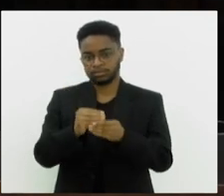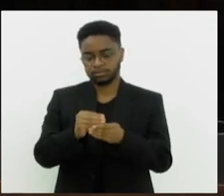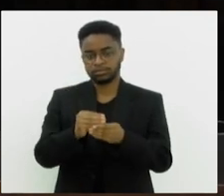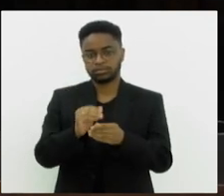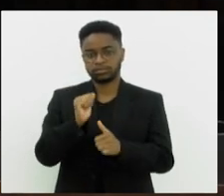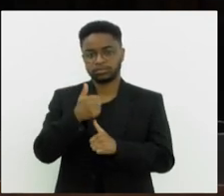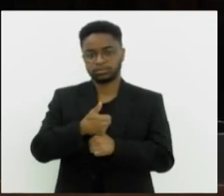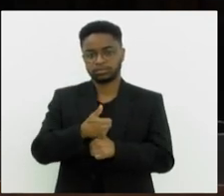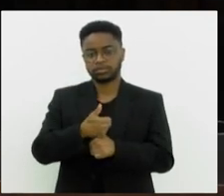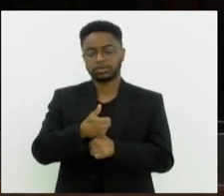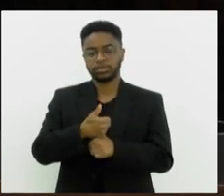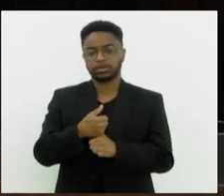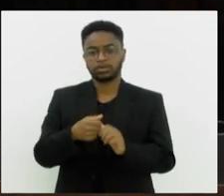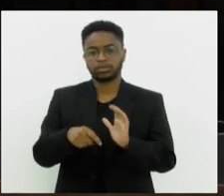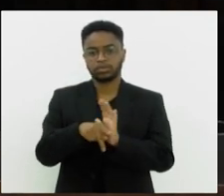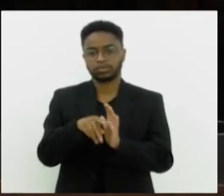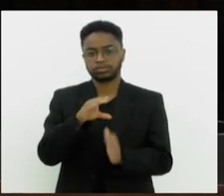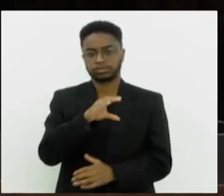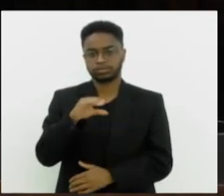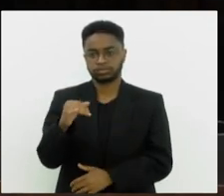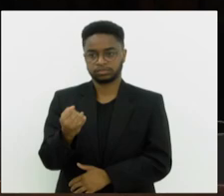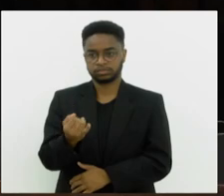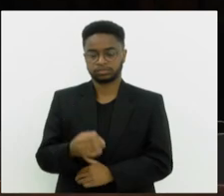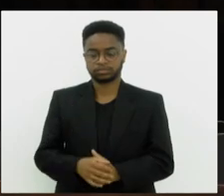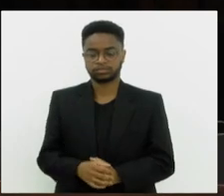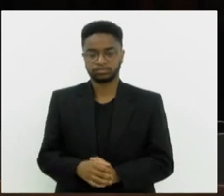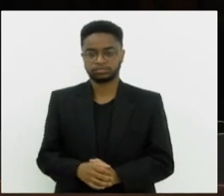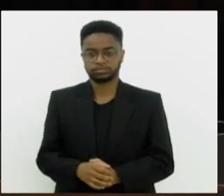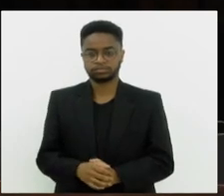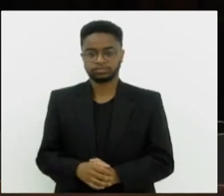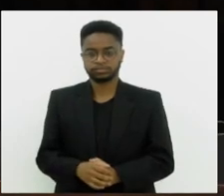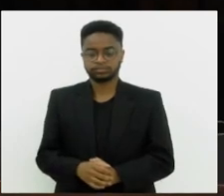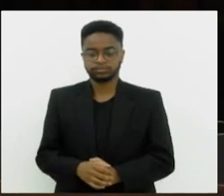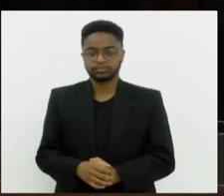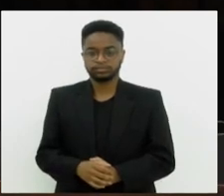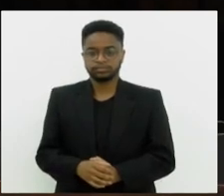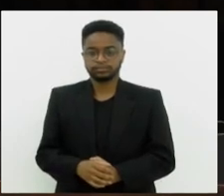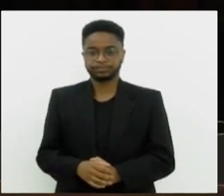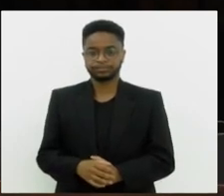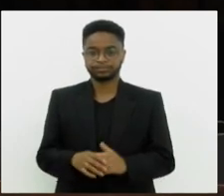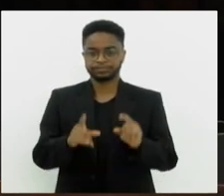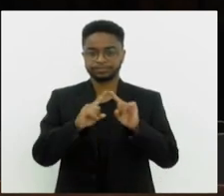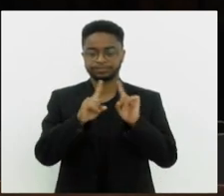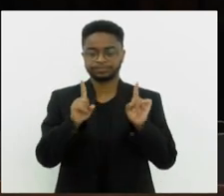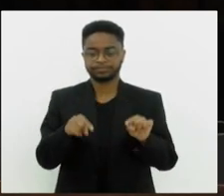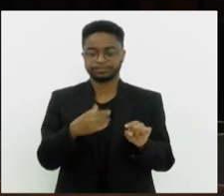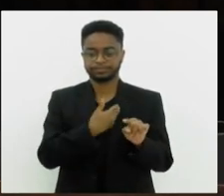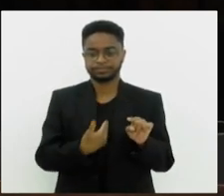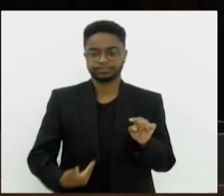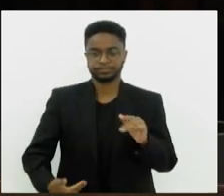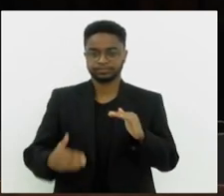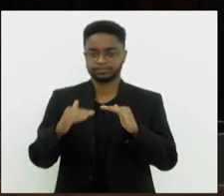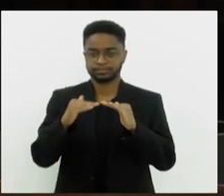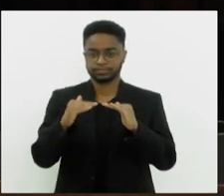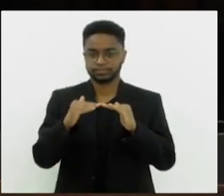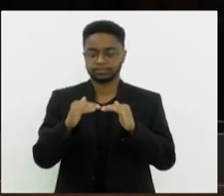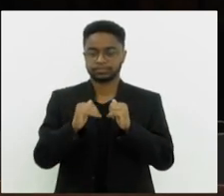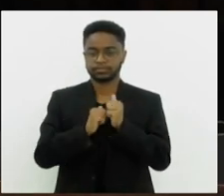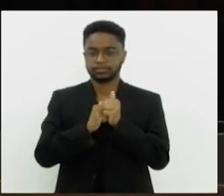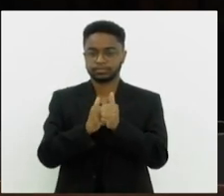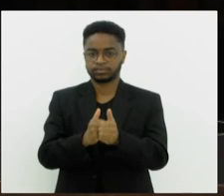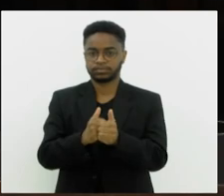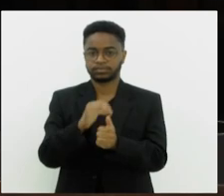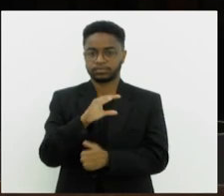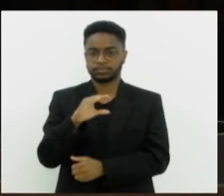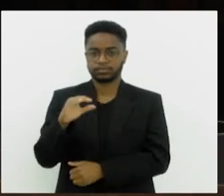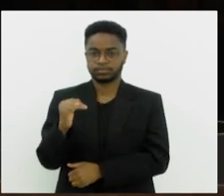e Justiça, de servidores públicos favorável, com o substitutivo da